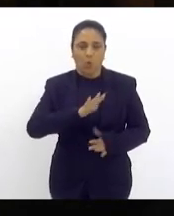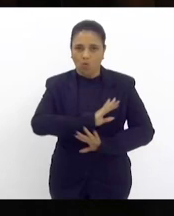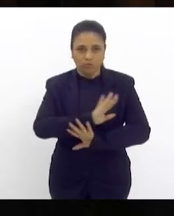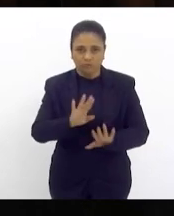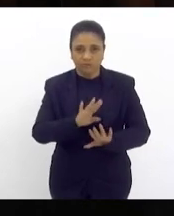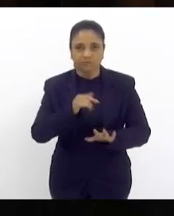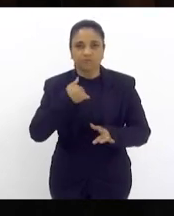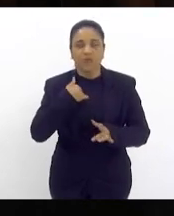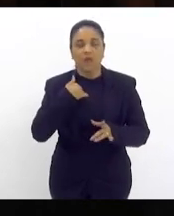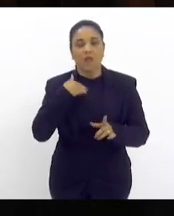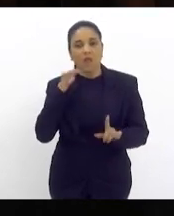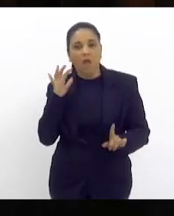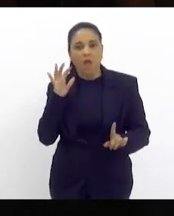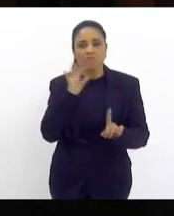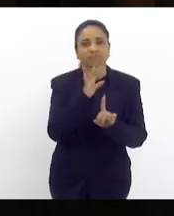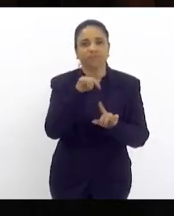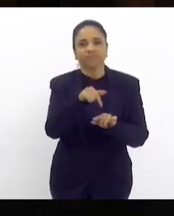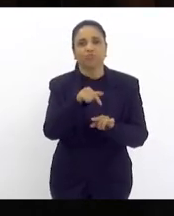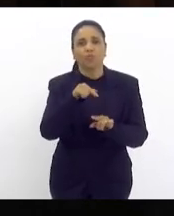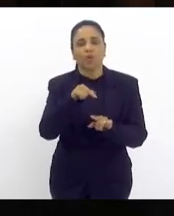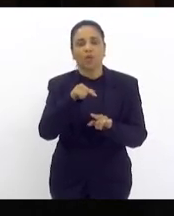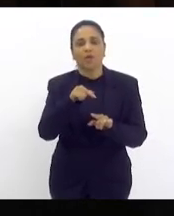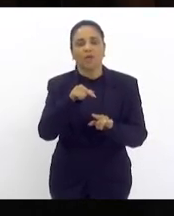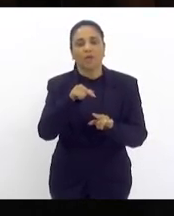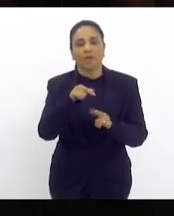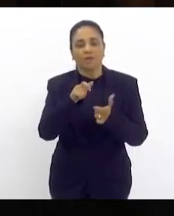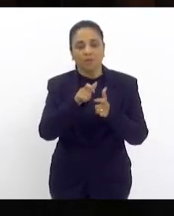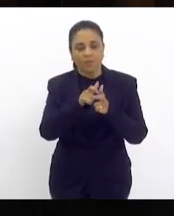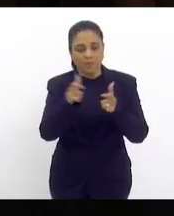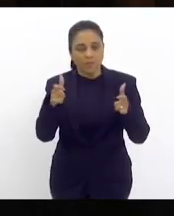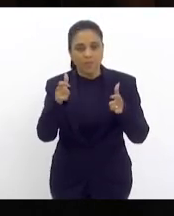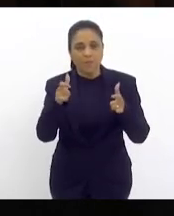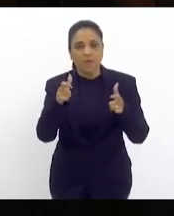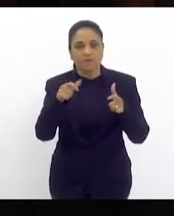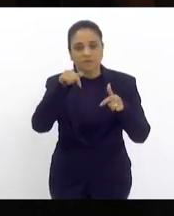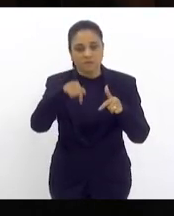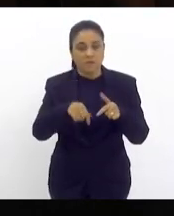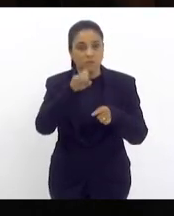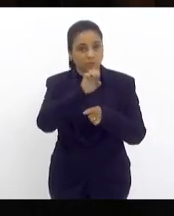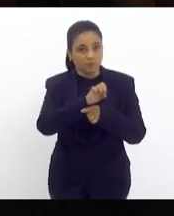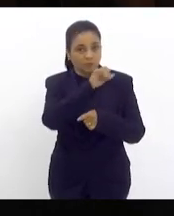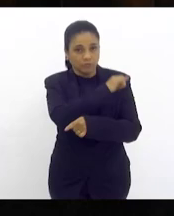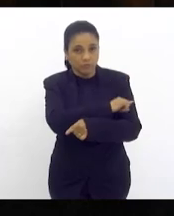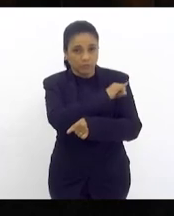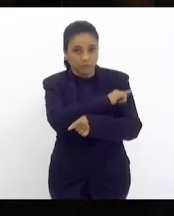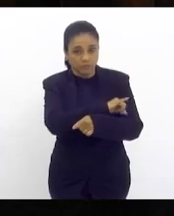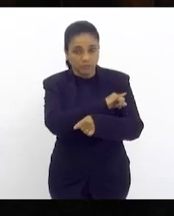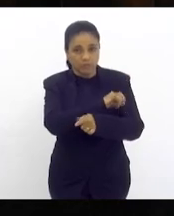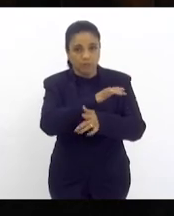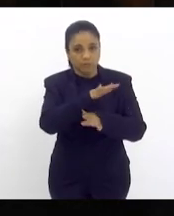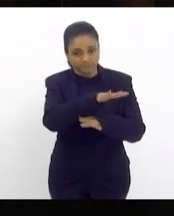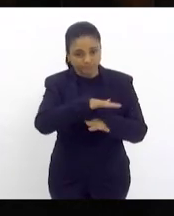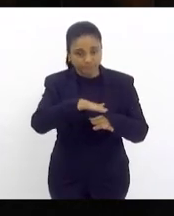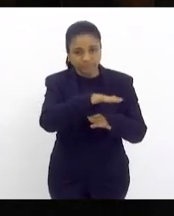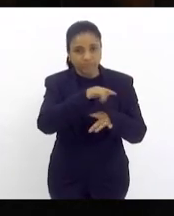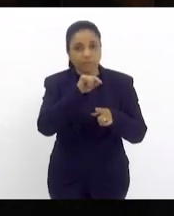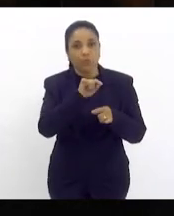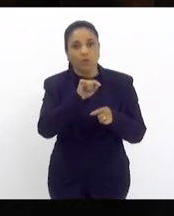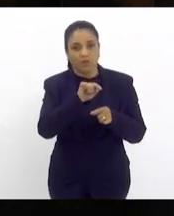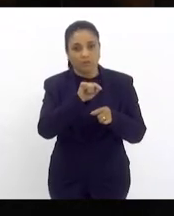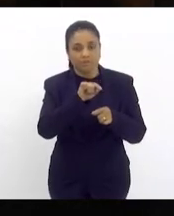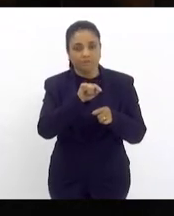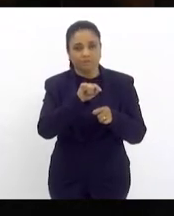mercados de entretenimento que mais cresce no Brasil no Rio de Janeiro então nem se fala e eu vou até botar aqui para